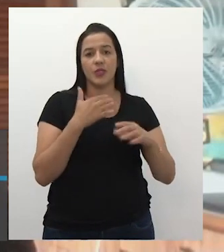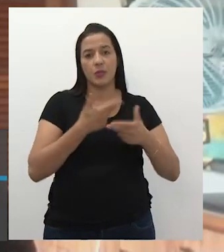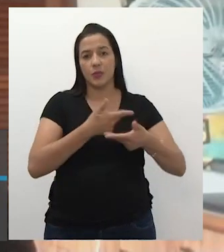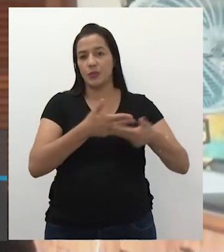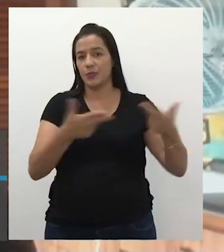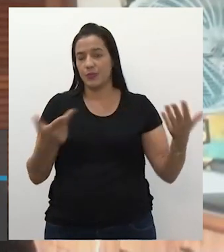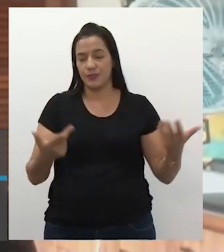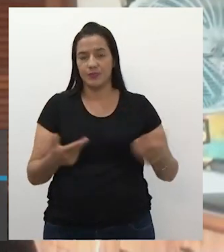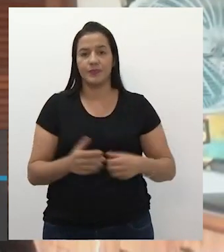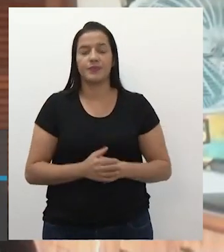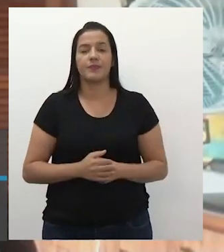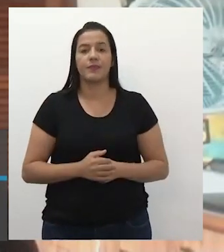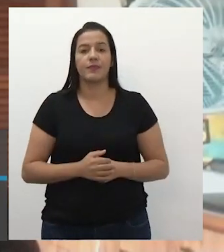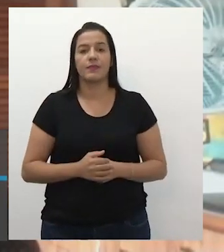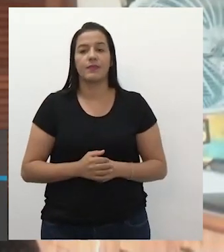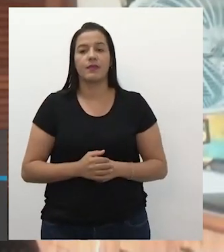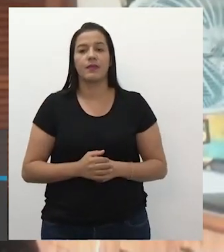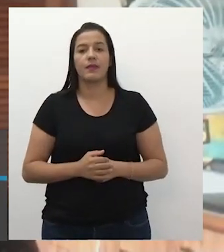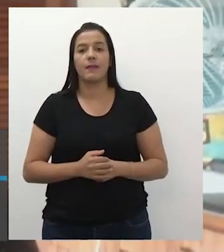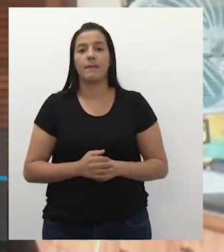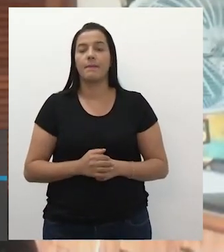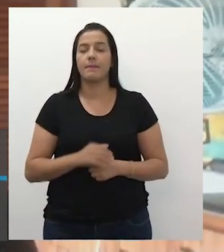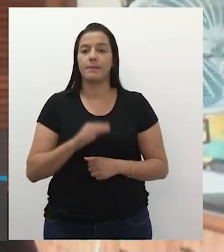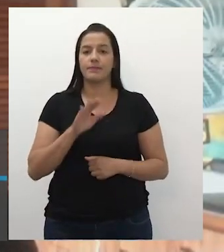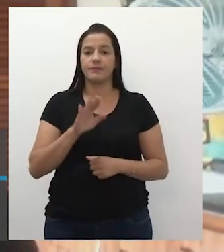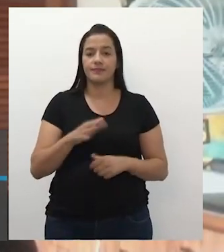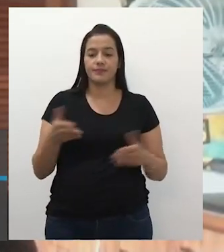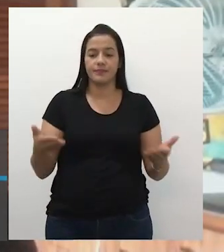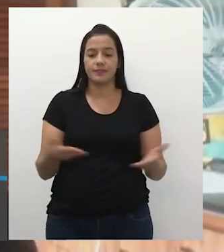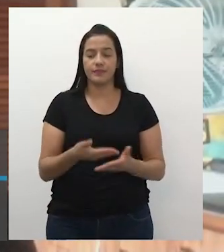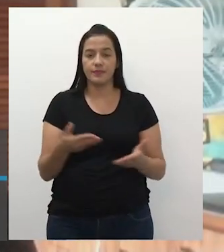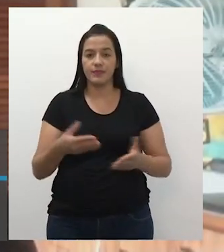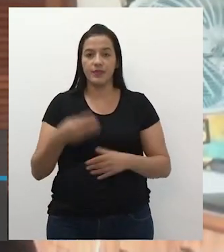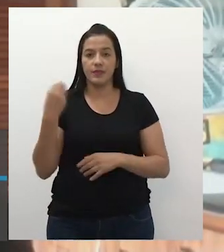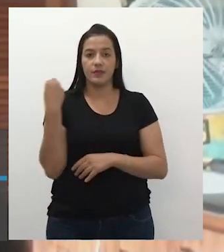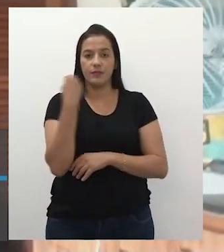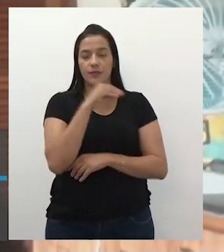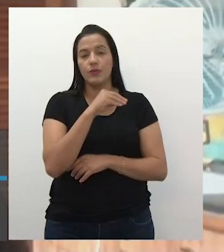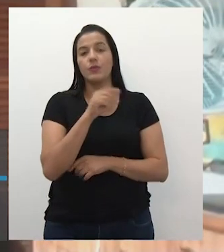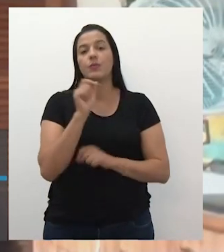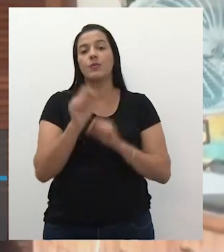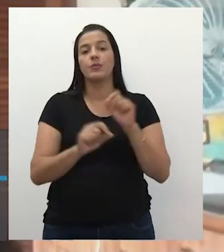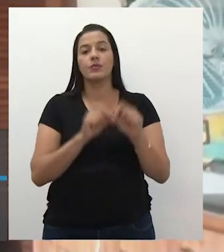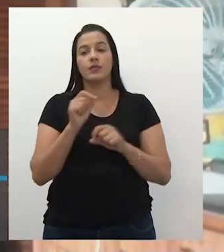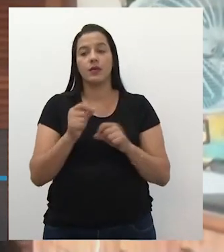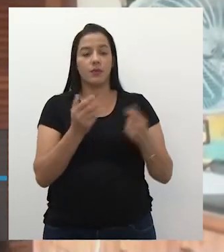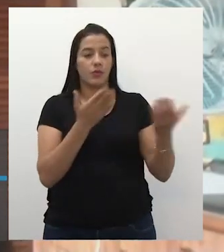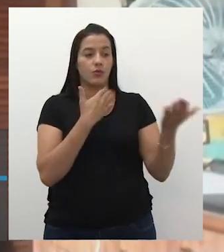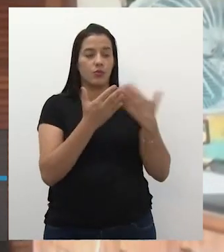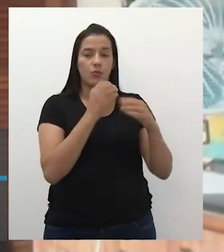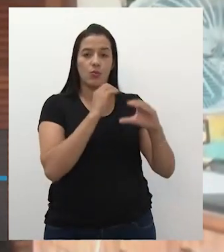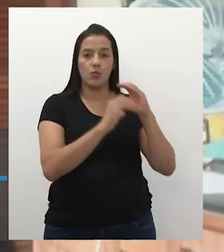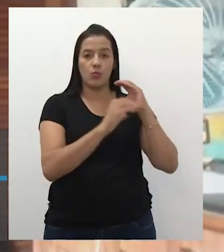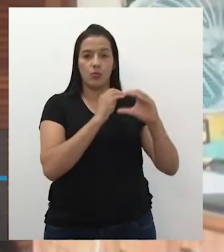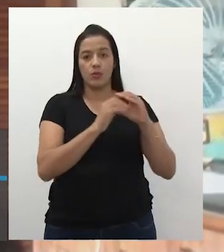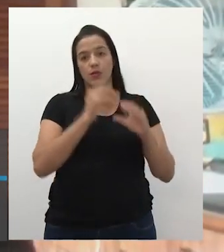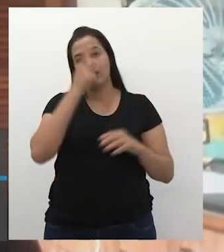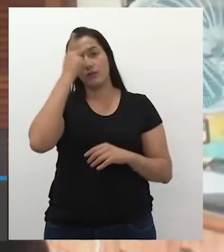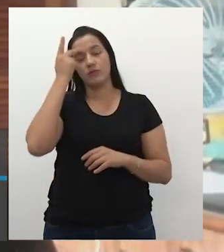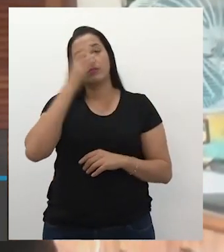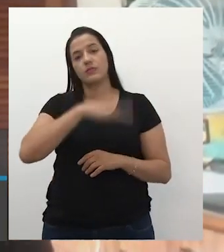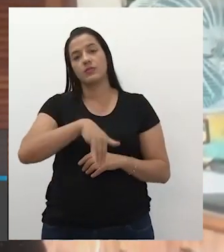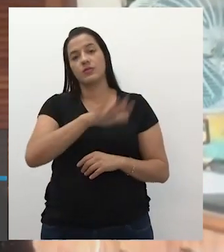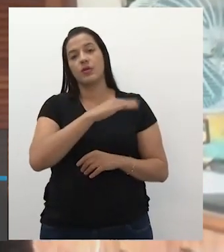esses aplicativos. Agora, é uma grande oportunidade, quando a gente usa essa forma de se comunicar com as pessoas,